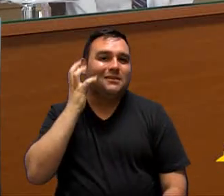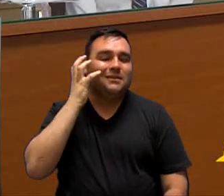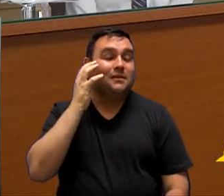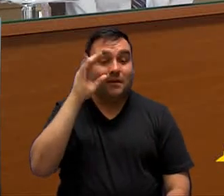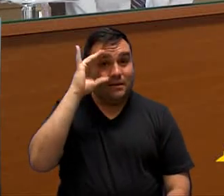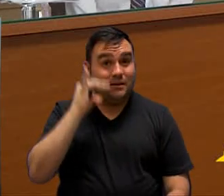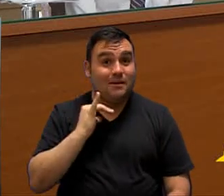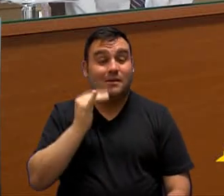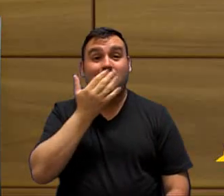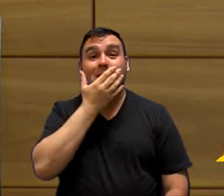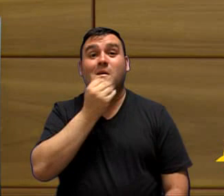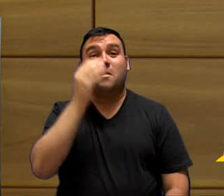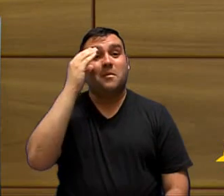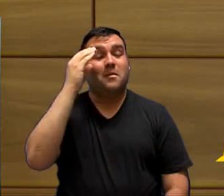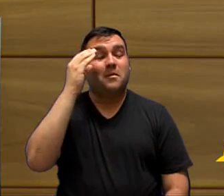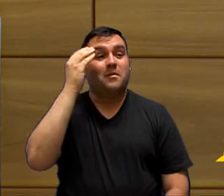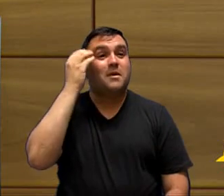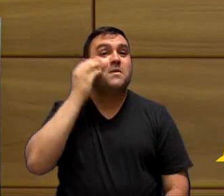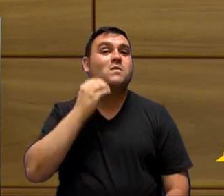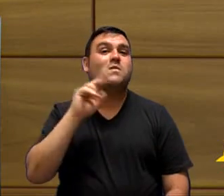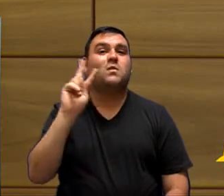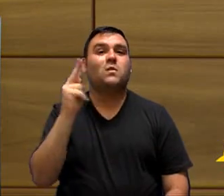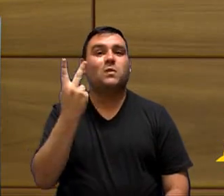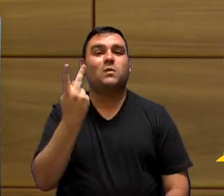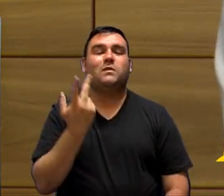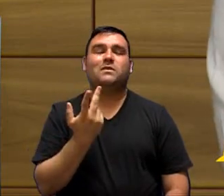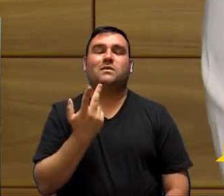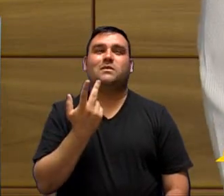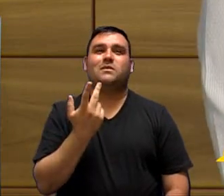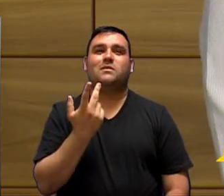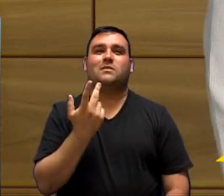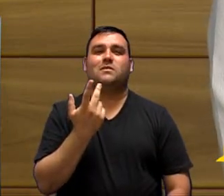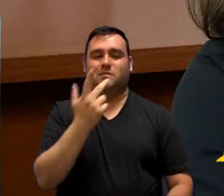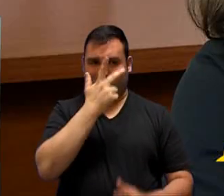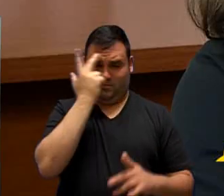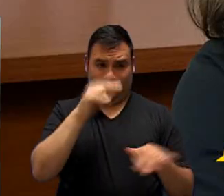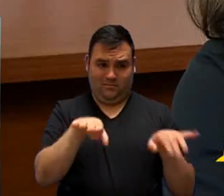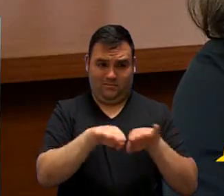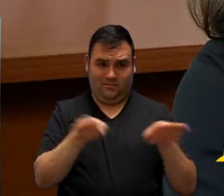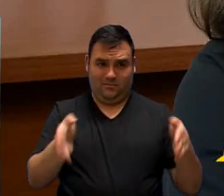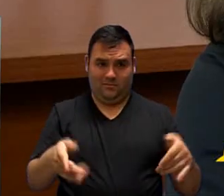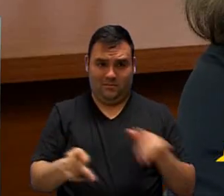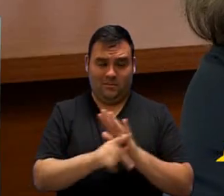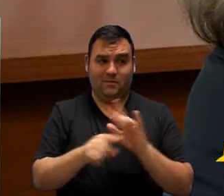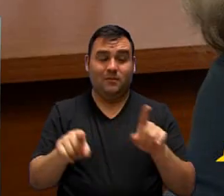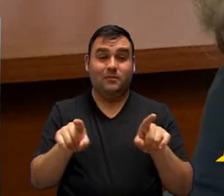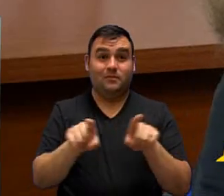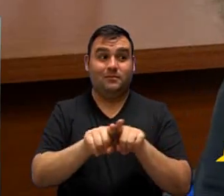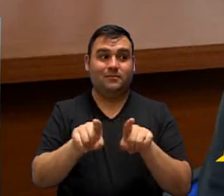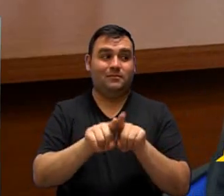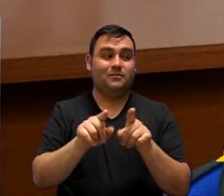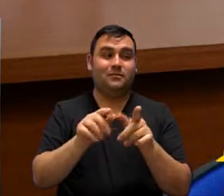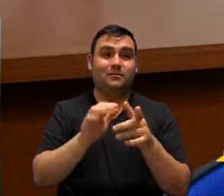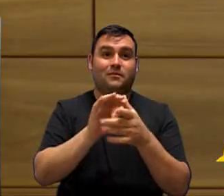vereador Hudson, estou vendo chegar agora, demais membros da mesa, cumprimentar pela